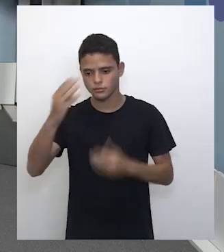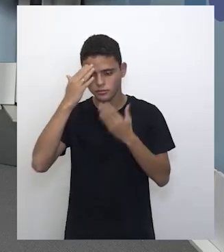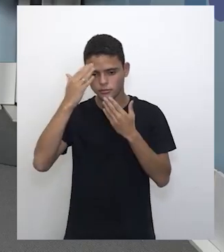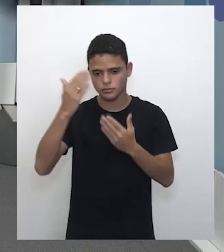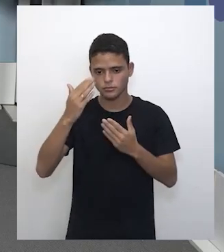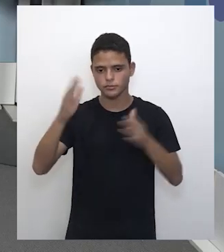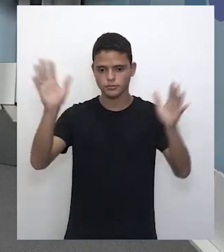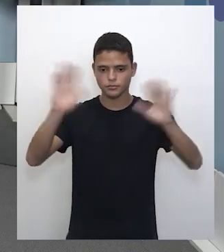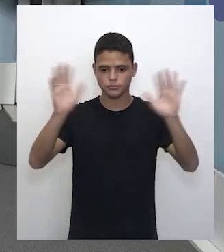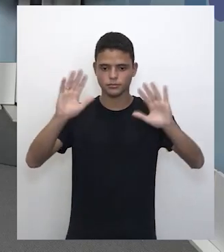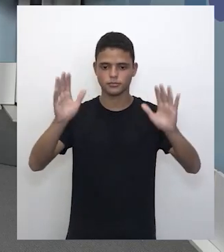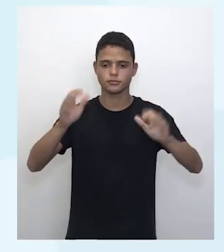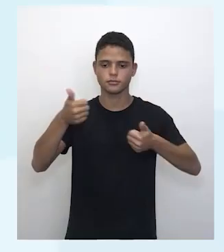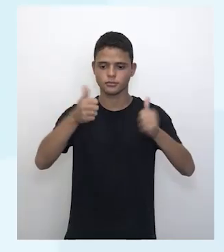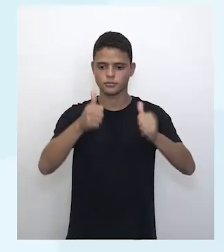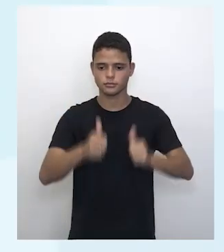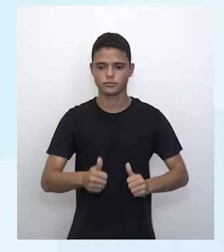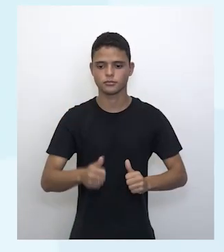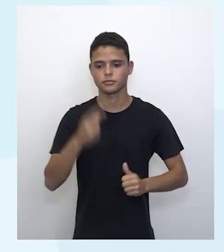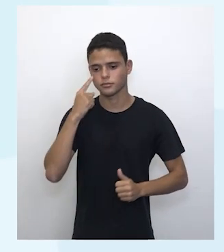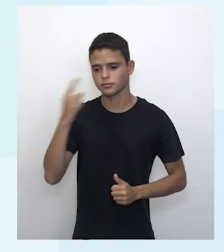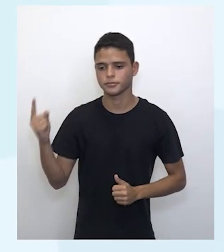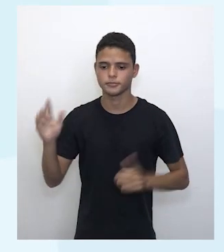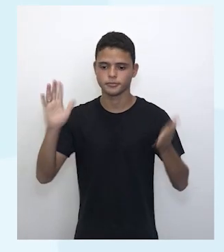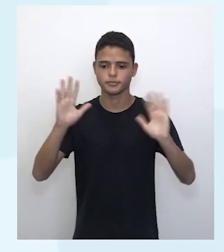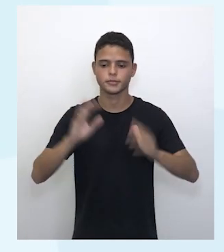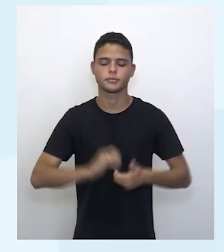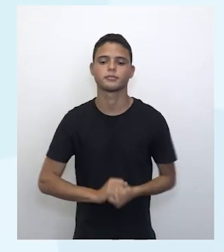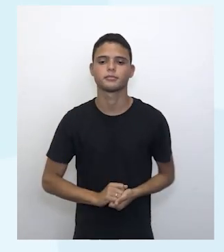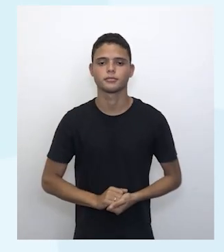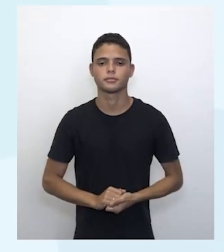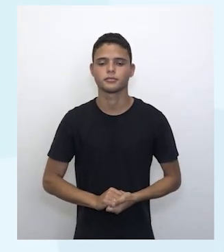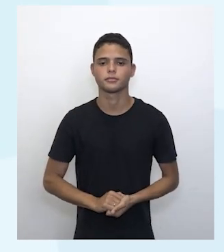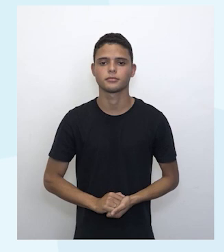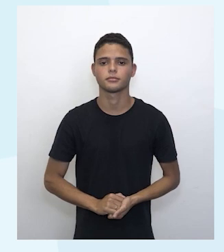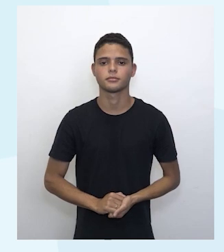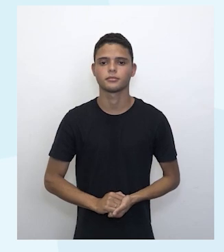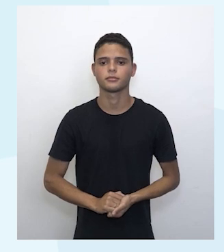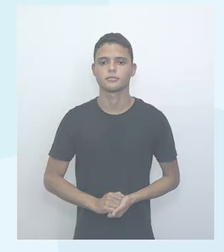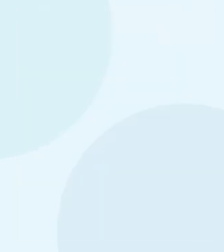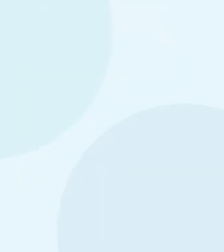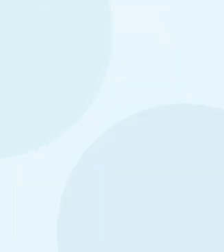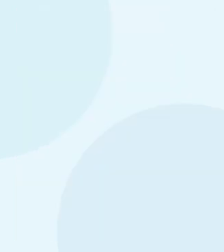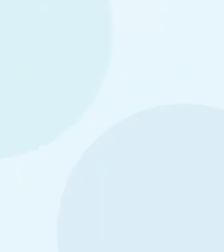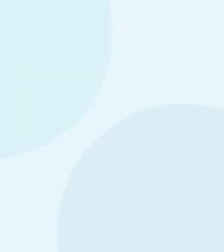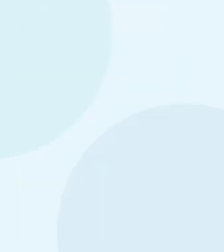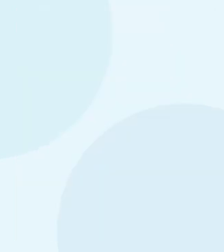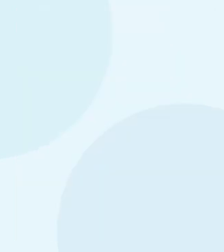agradeço. E avaliem a nossa aula e até a próxima. Tchau, tchau, gente.